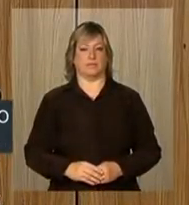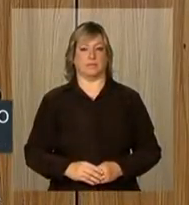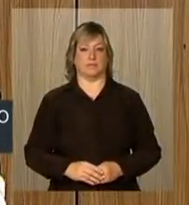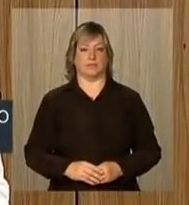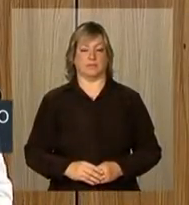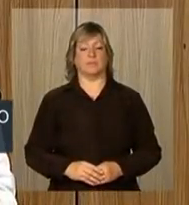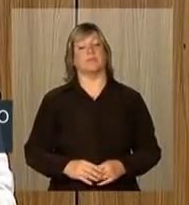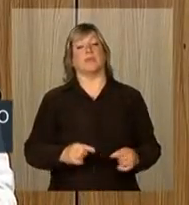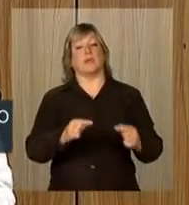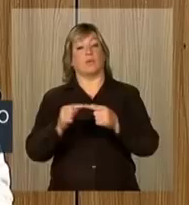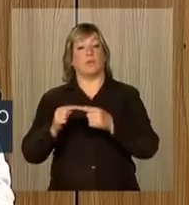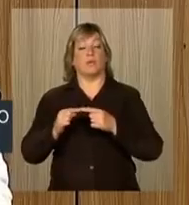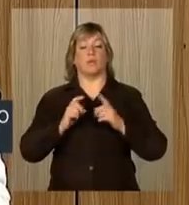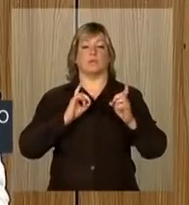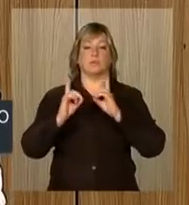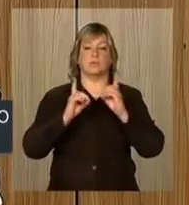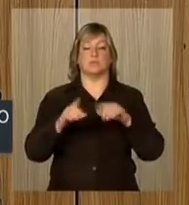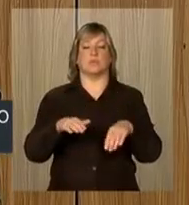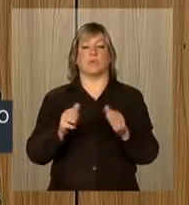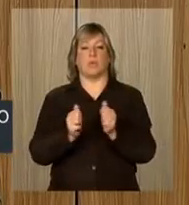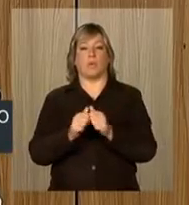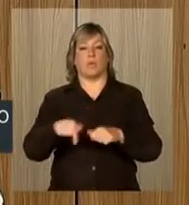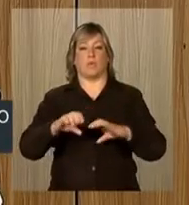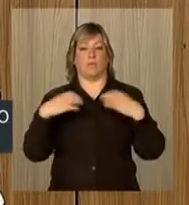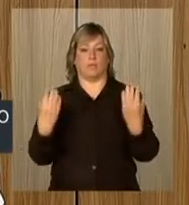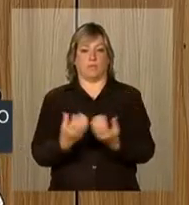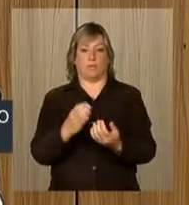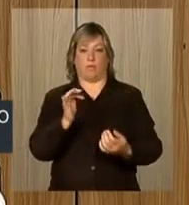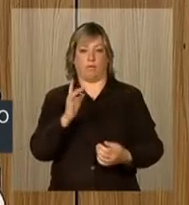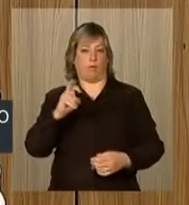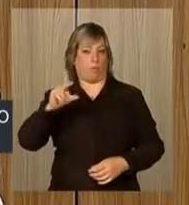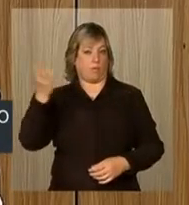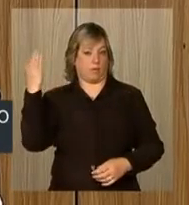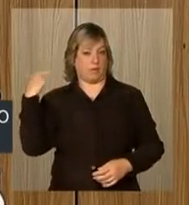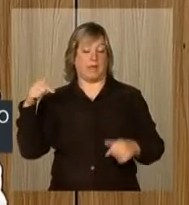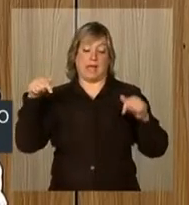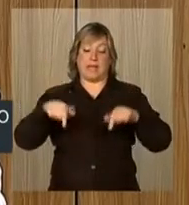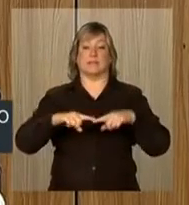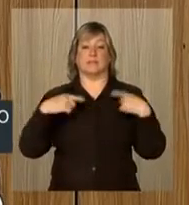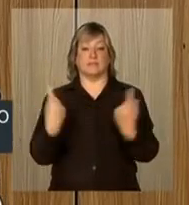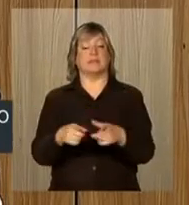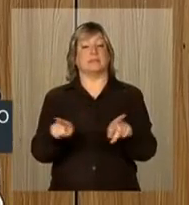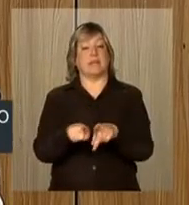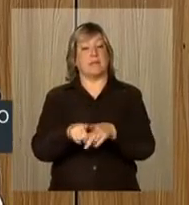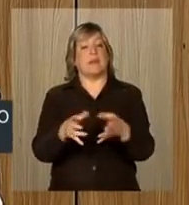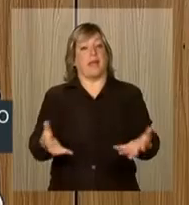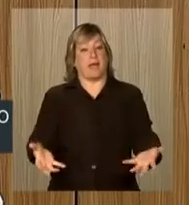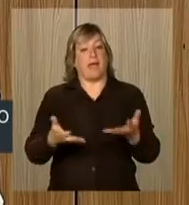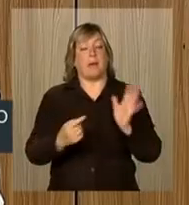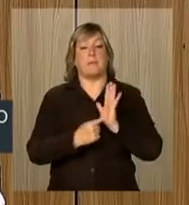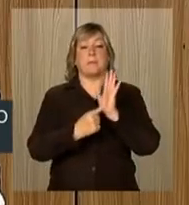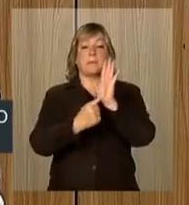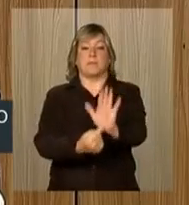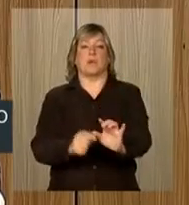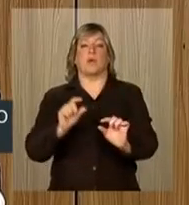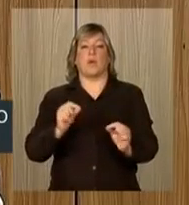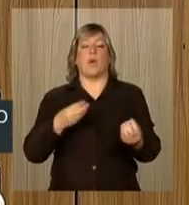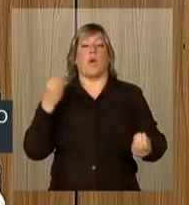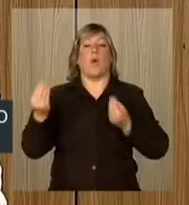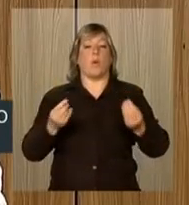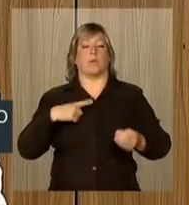Em consonância com as discussões do fórum e com as ações estabelecidas do plano, este evento tem o objetivo de apresentar o estágio atual da